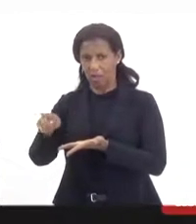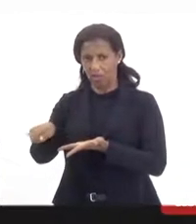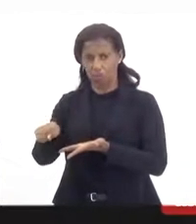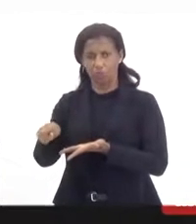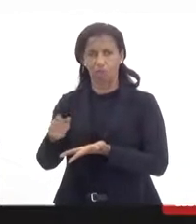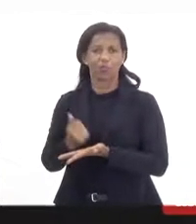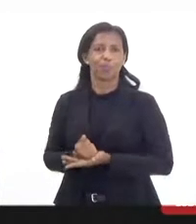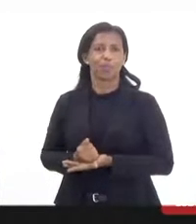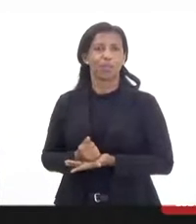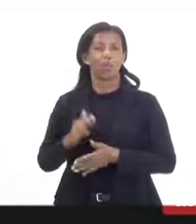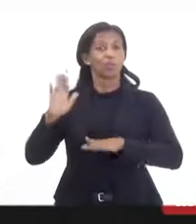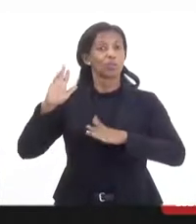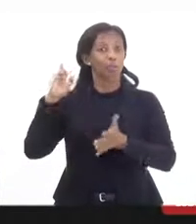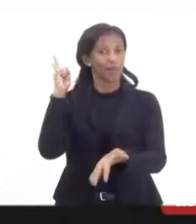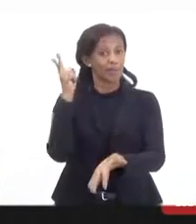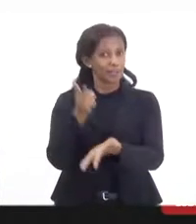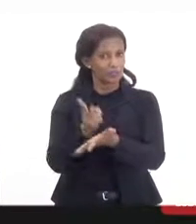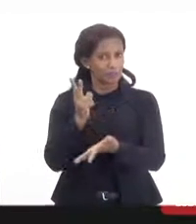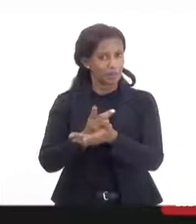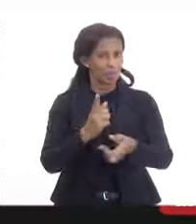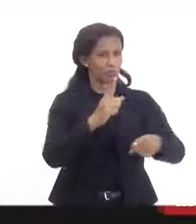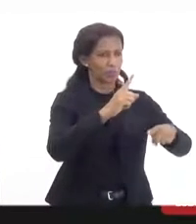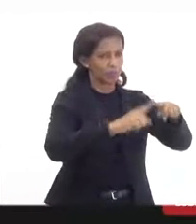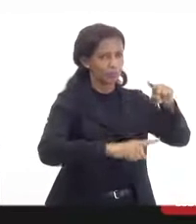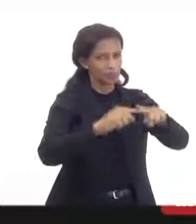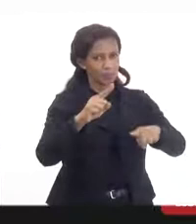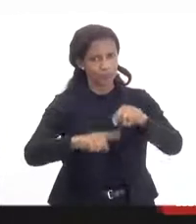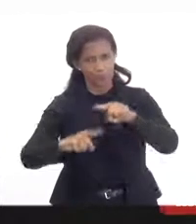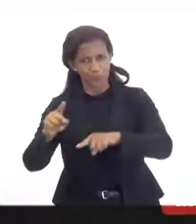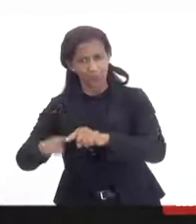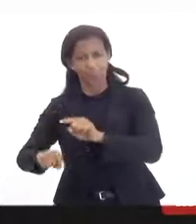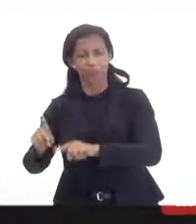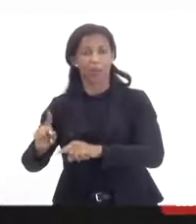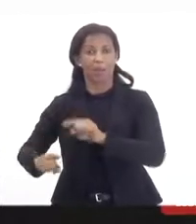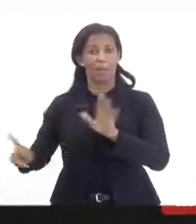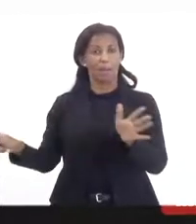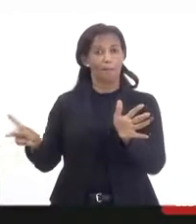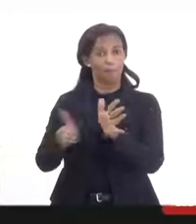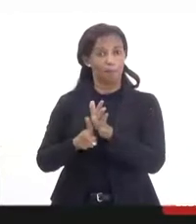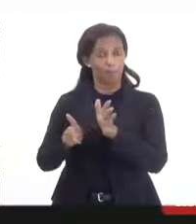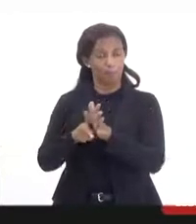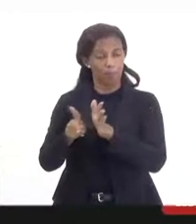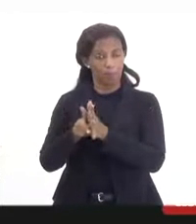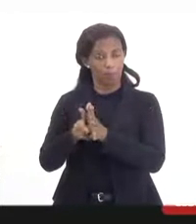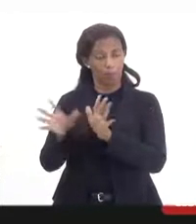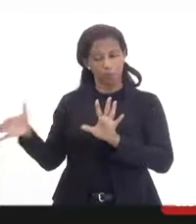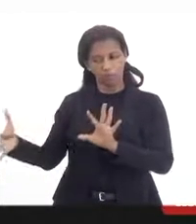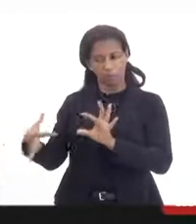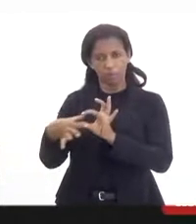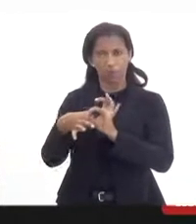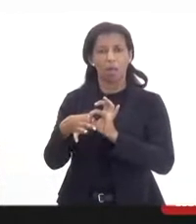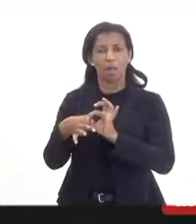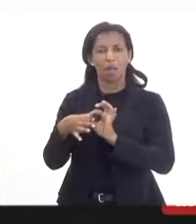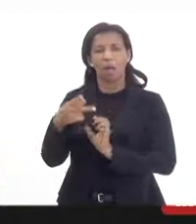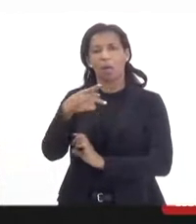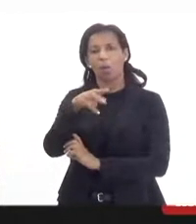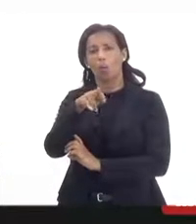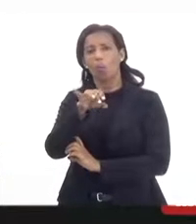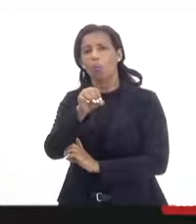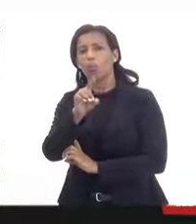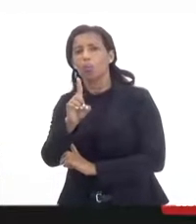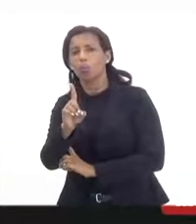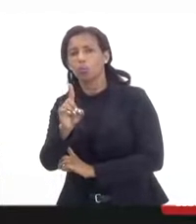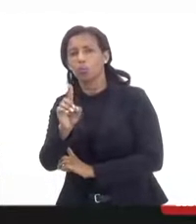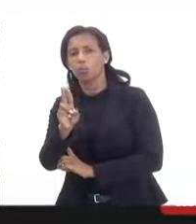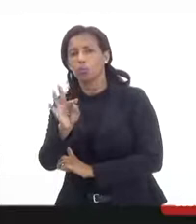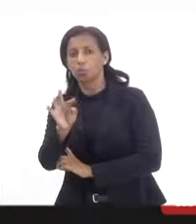crédito somente das mesmas mercadorias ou até dos insumos, matérias-primas que se integram ao produto final ou produtos